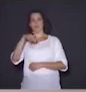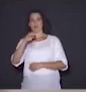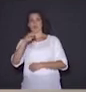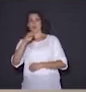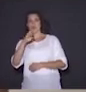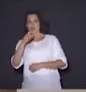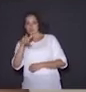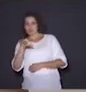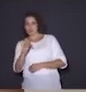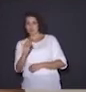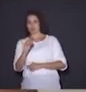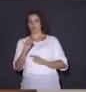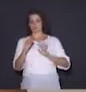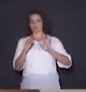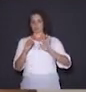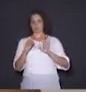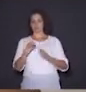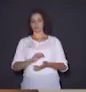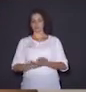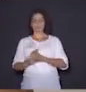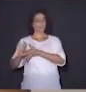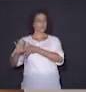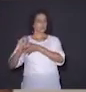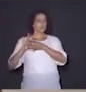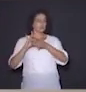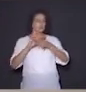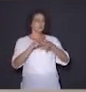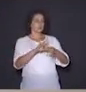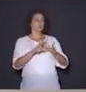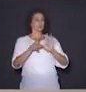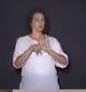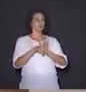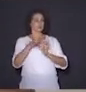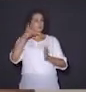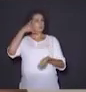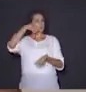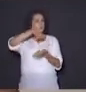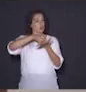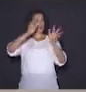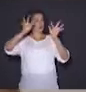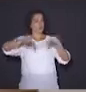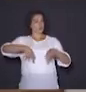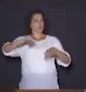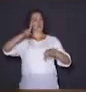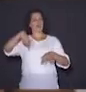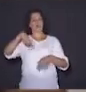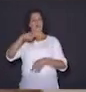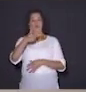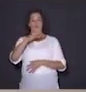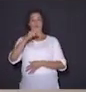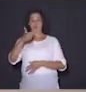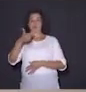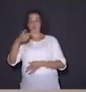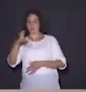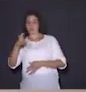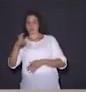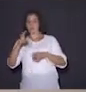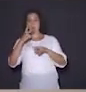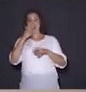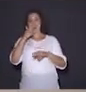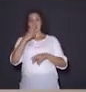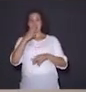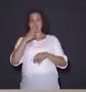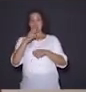vem num contexto em que as concessões de telefonia fixa terminou em 2025 parece que ainda tem um tempo mas não tem tanto